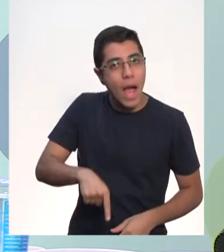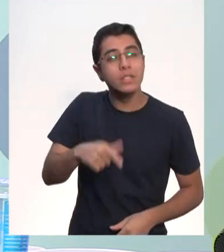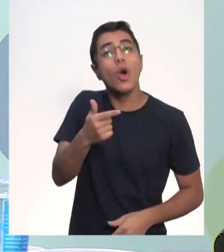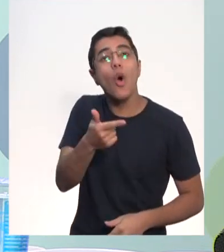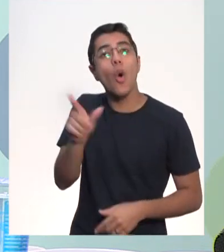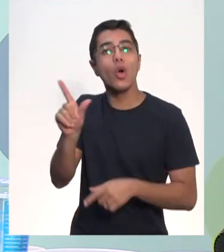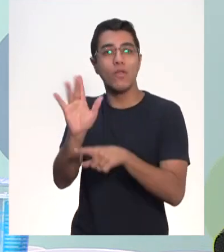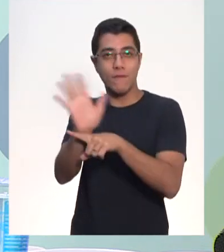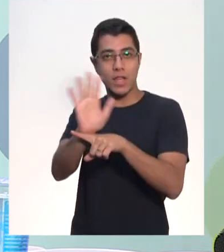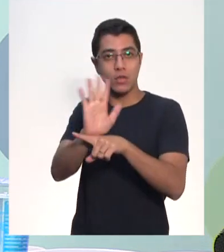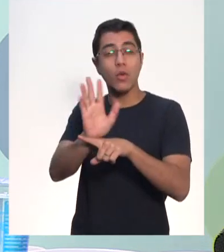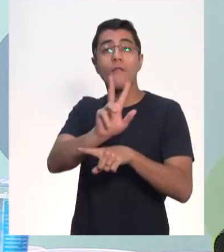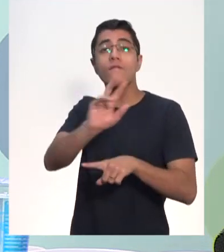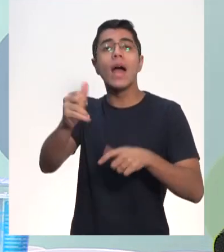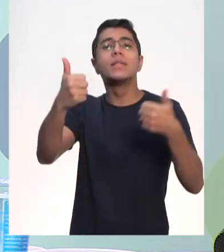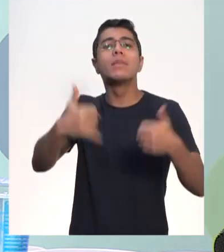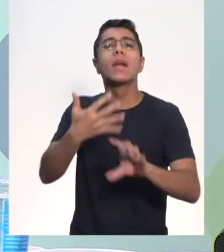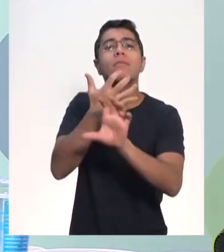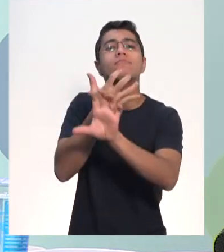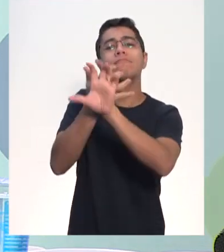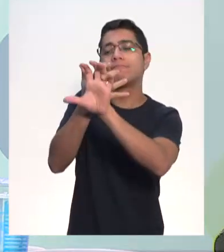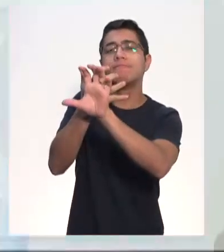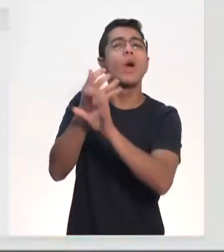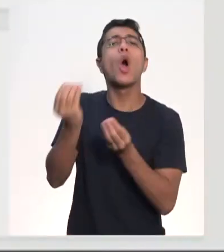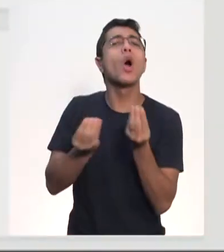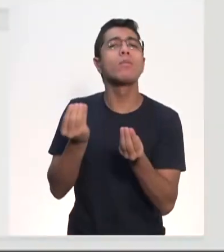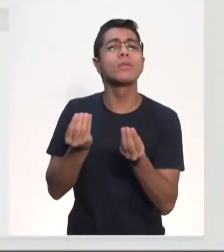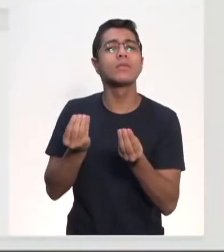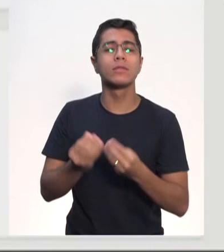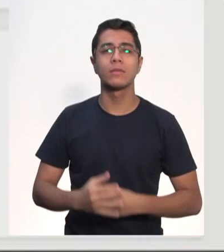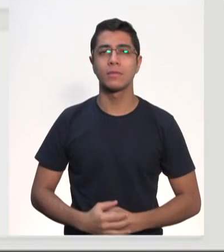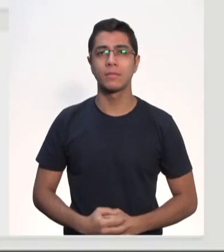a videochamada no Teams.